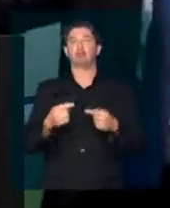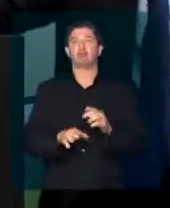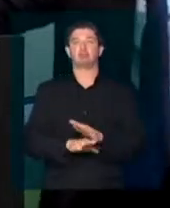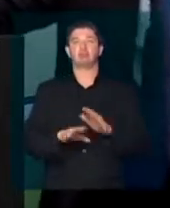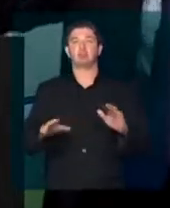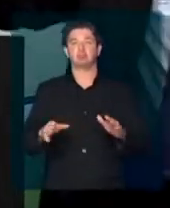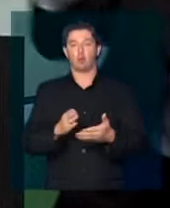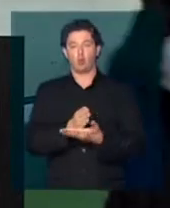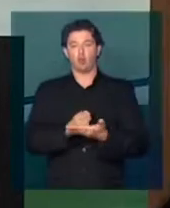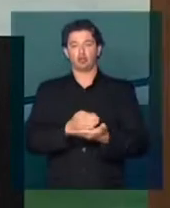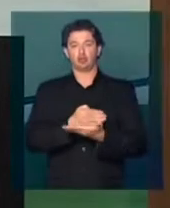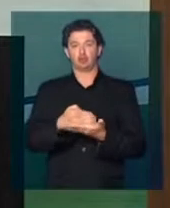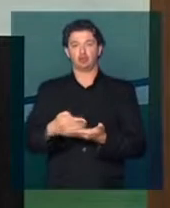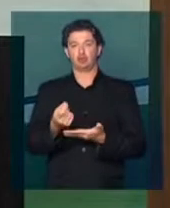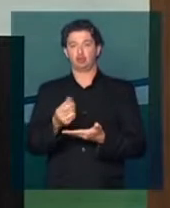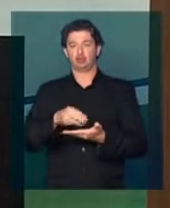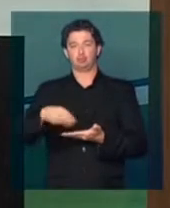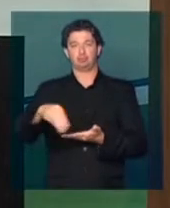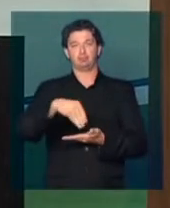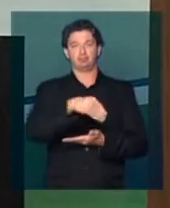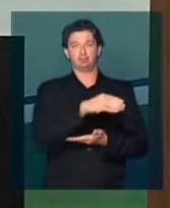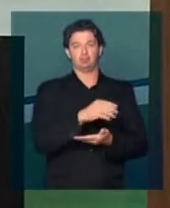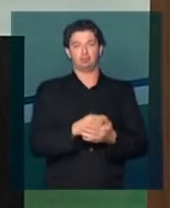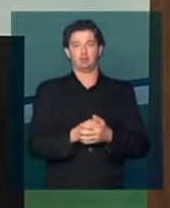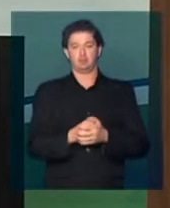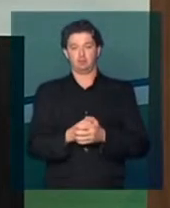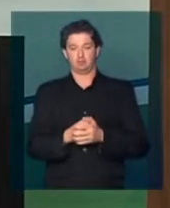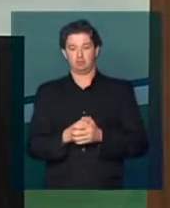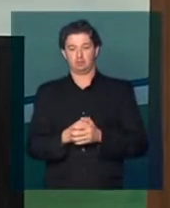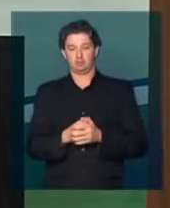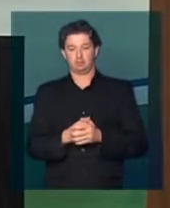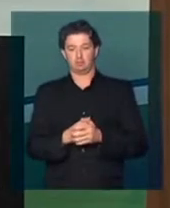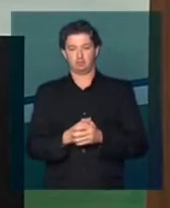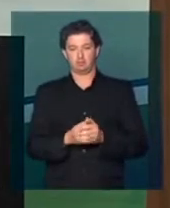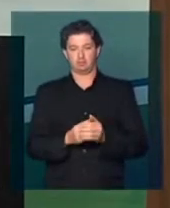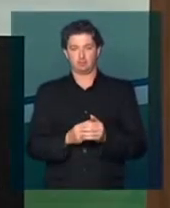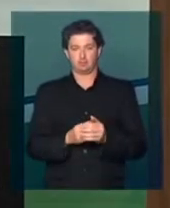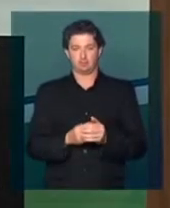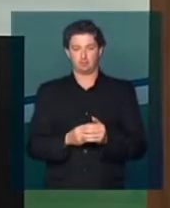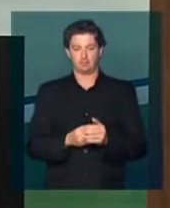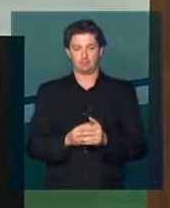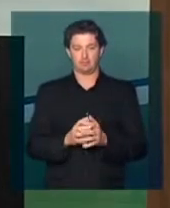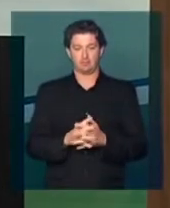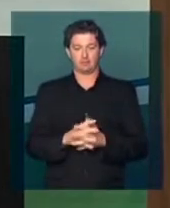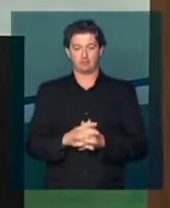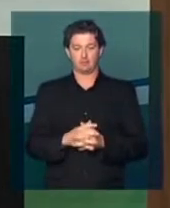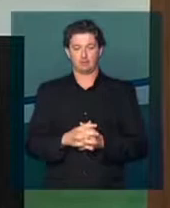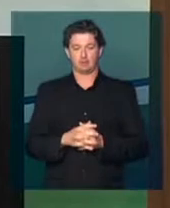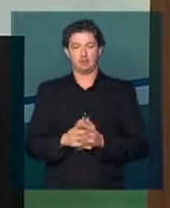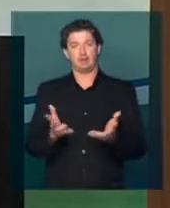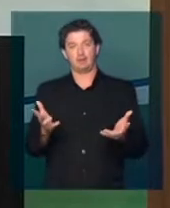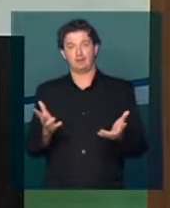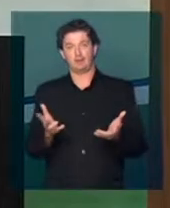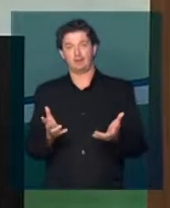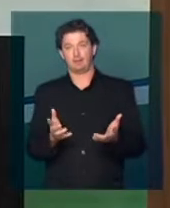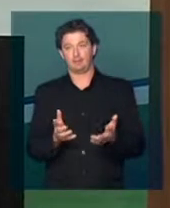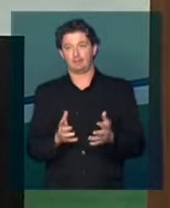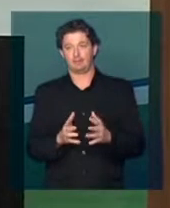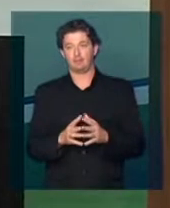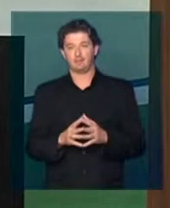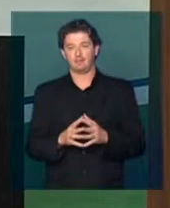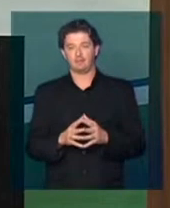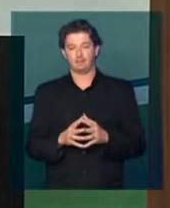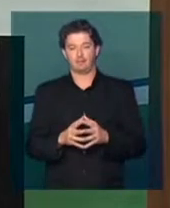o compartilhamento, o Ezequiel, deputado Ezequiel, já falamos dele, nós não